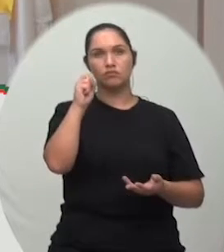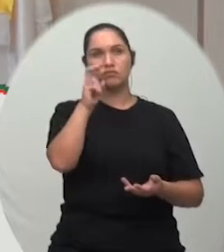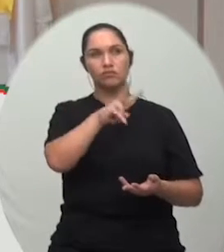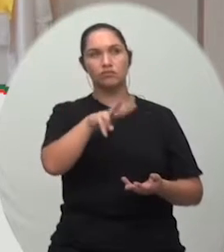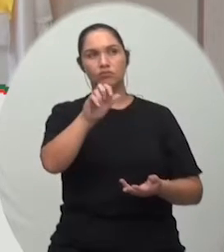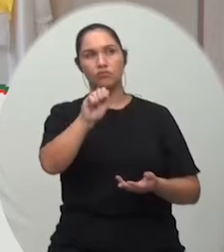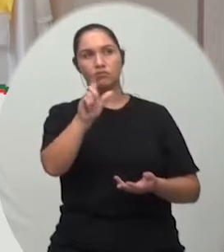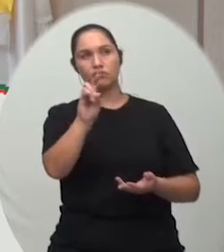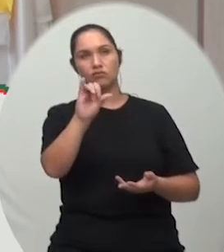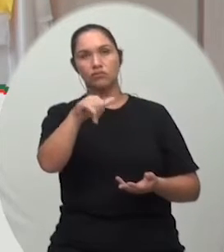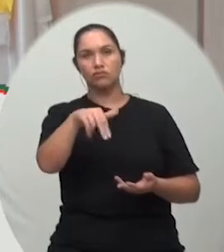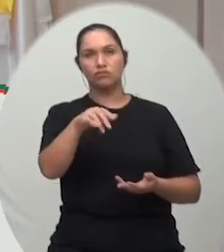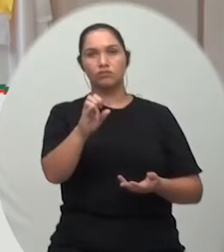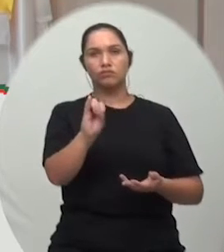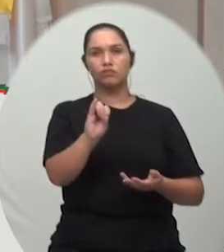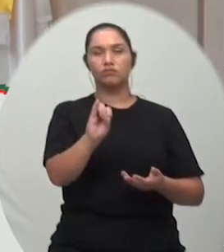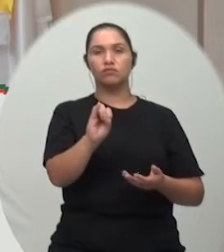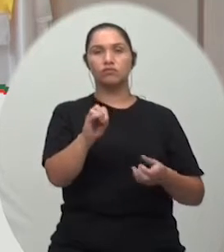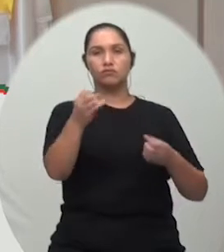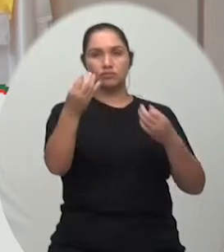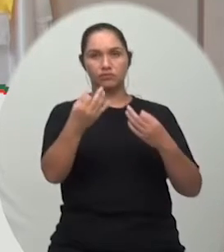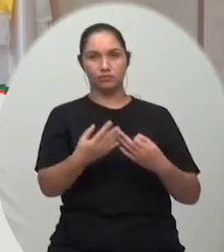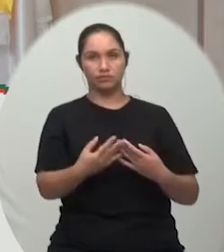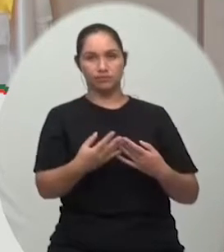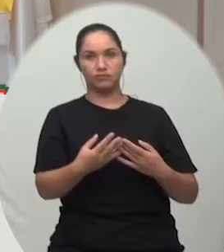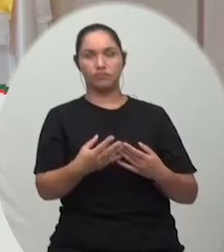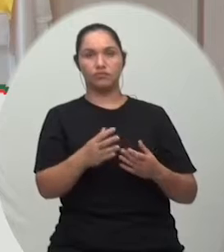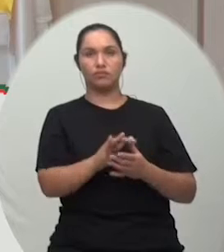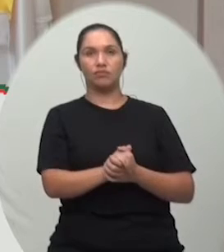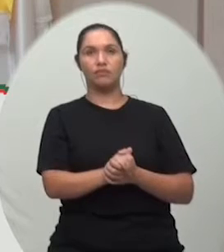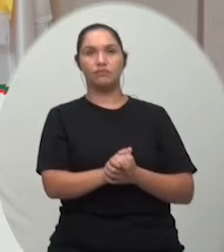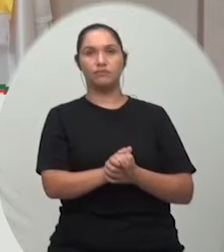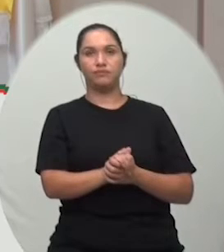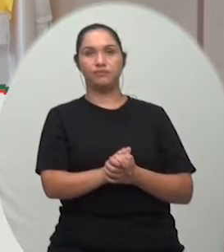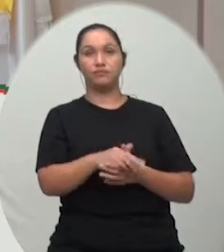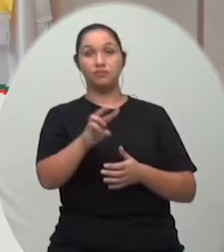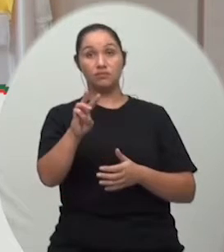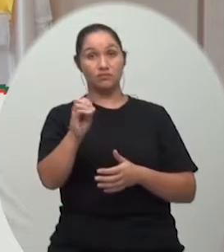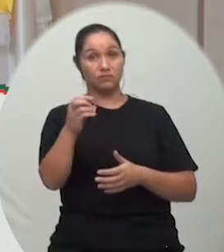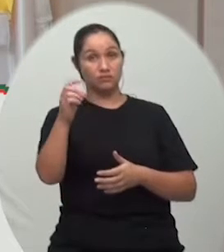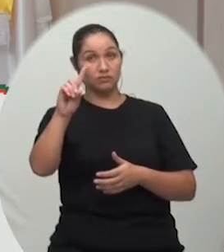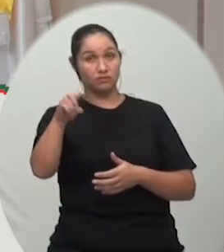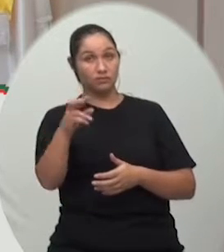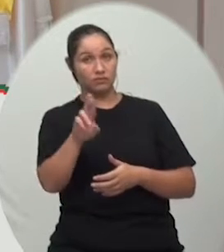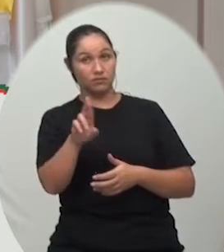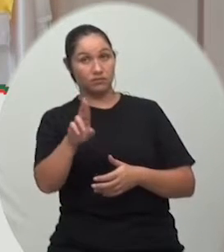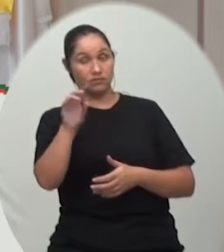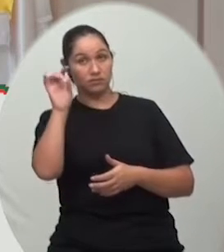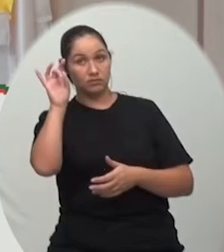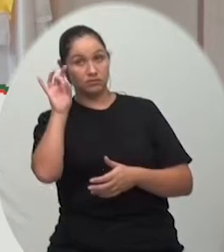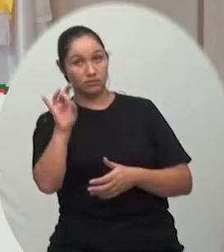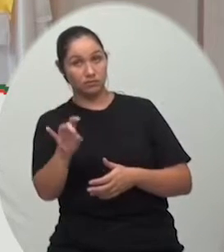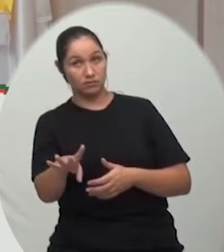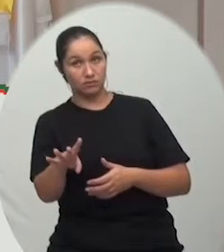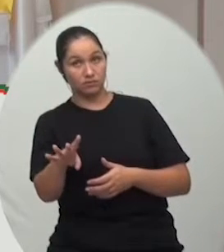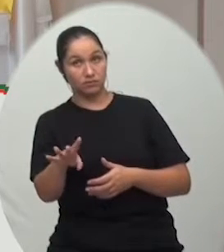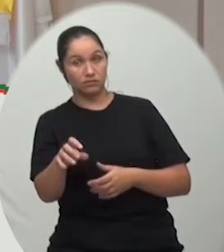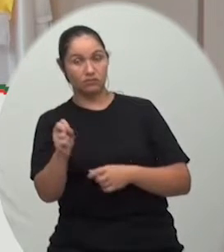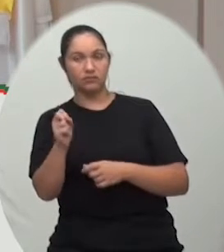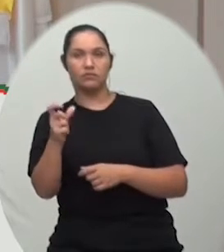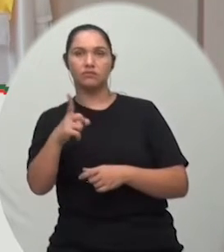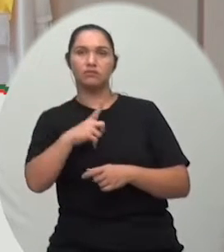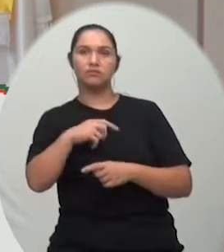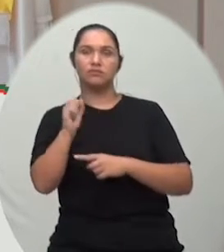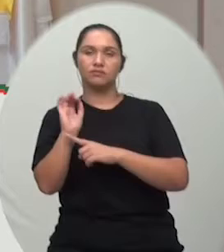mil reais, aumenta o orçamento para atender as famílias que procuram e que vão procurar